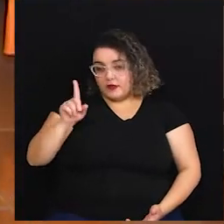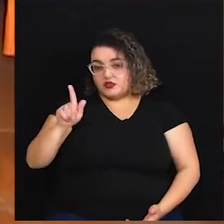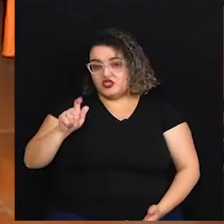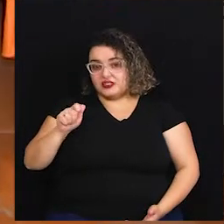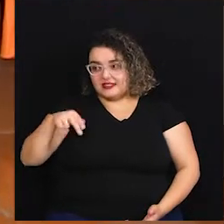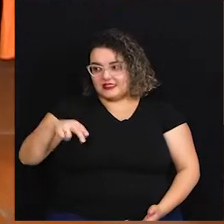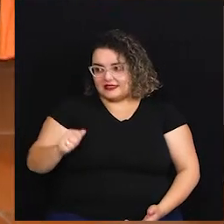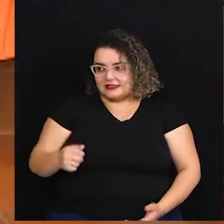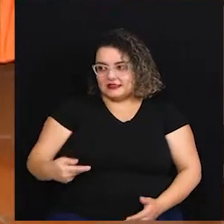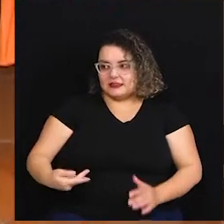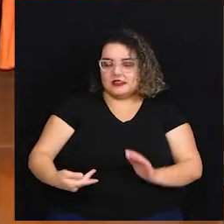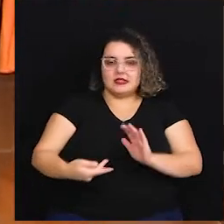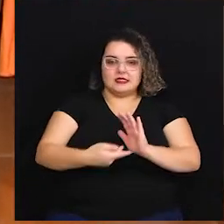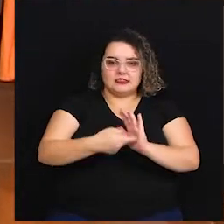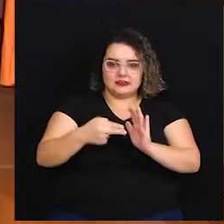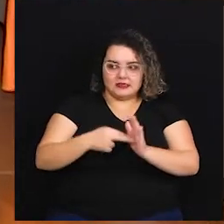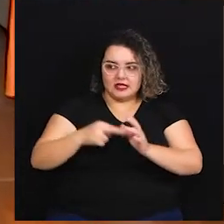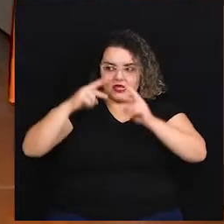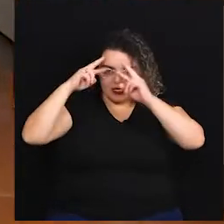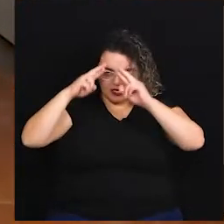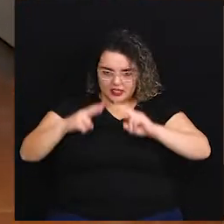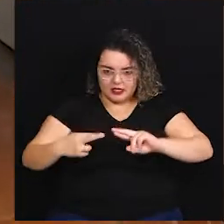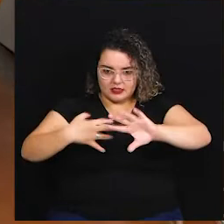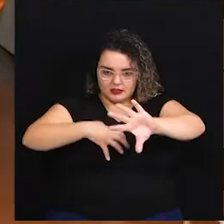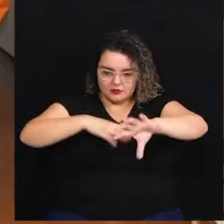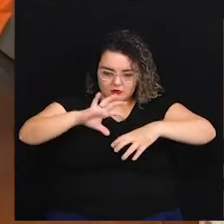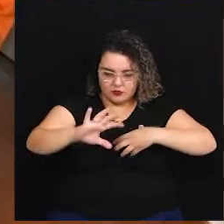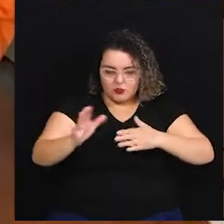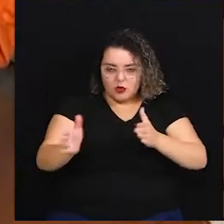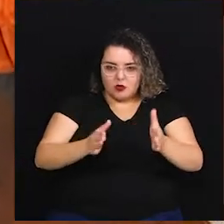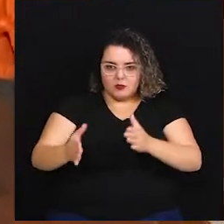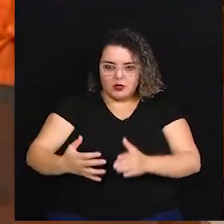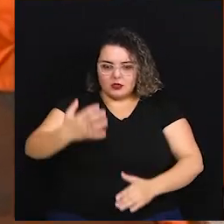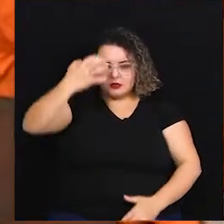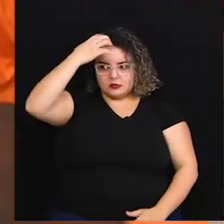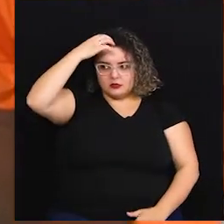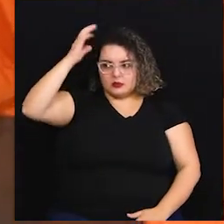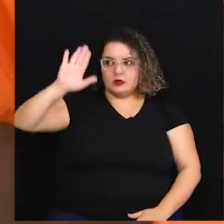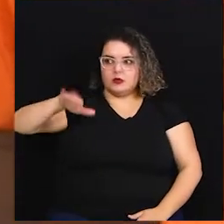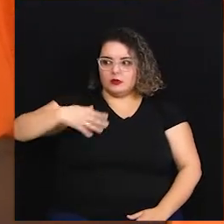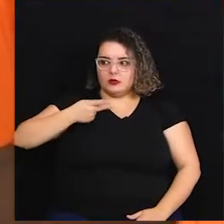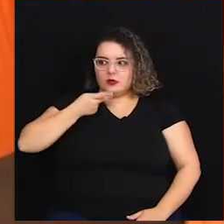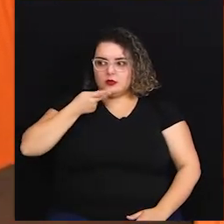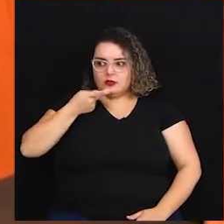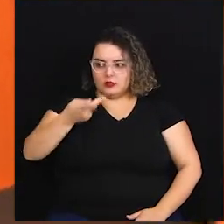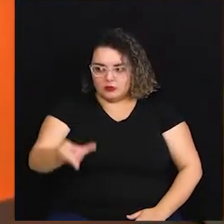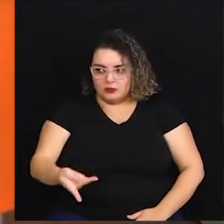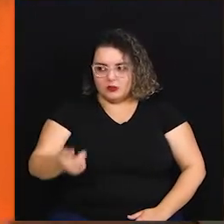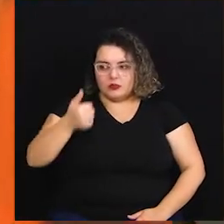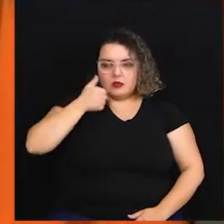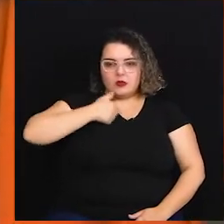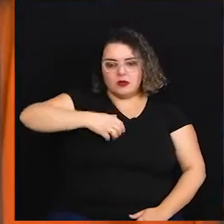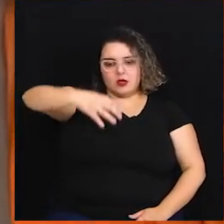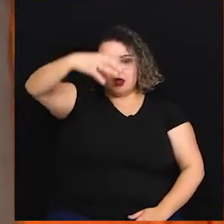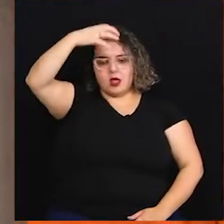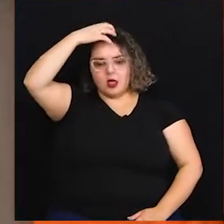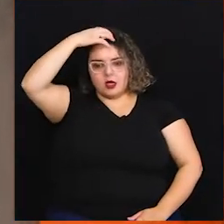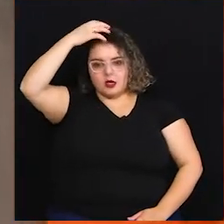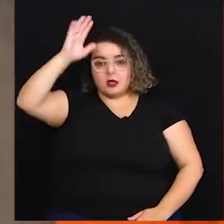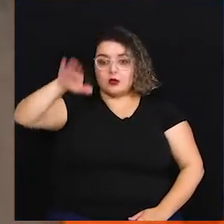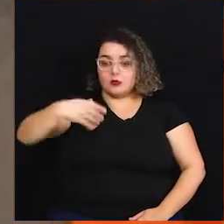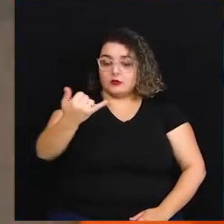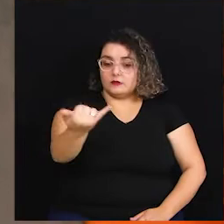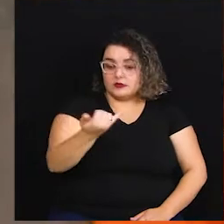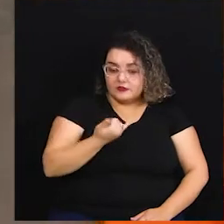Gana. Significa respeito mútuo, momento de reinar. Quando eu falo eu sou sua rainha, quando você fala você é minha